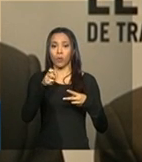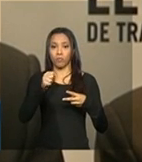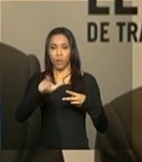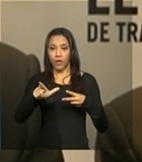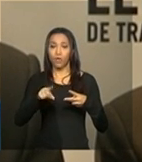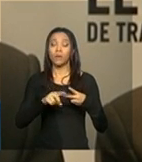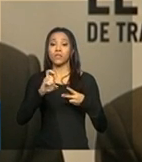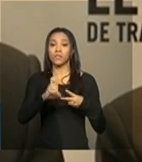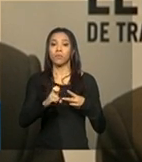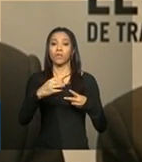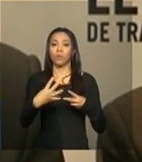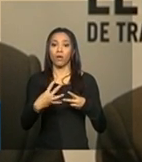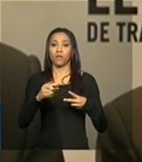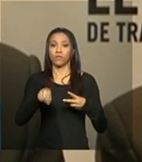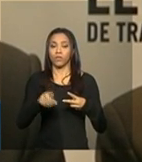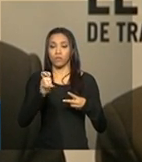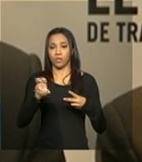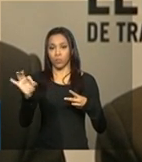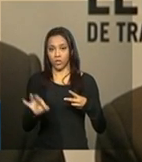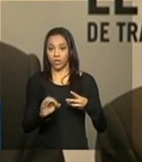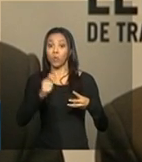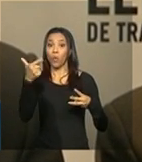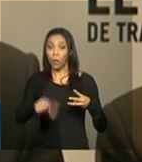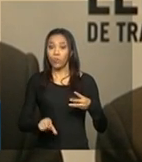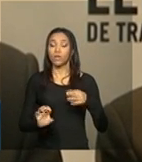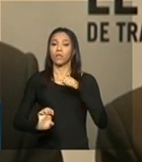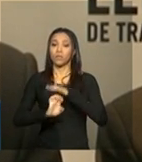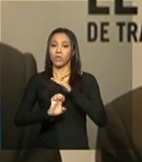com 54,5%, e